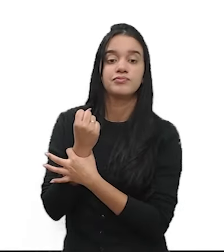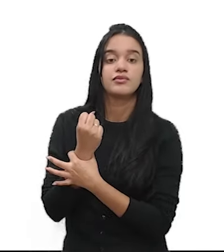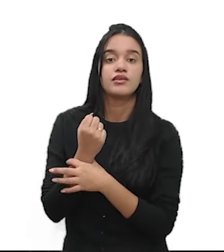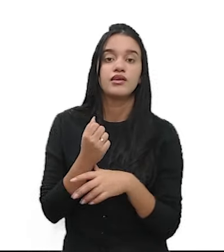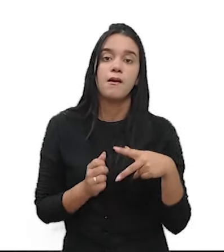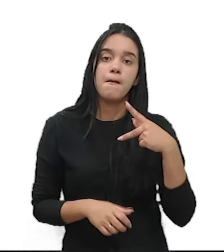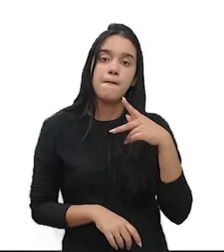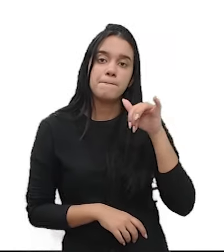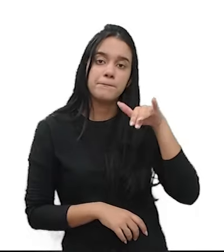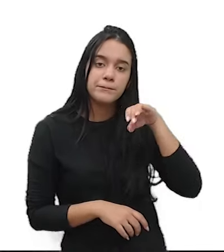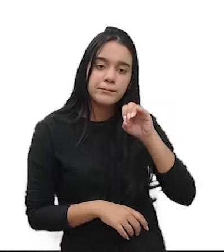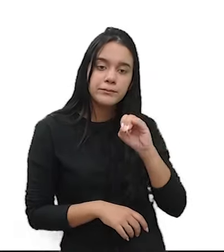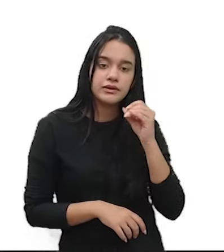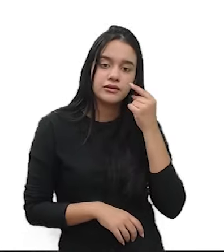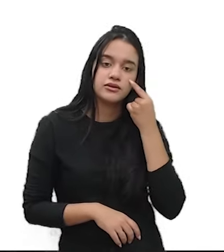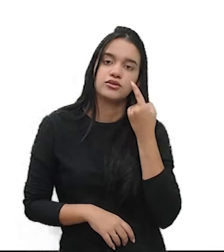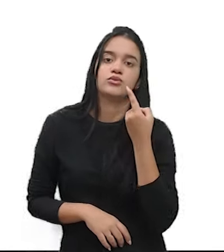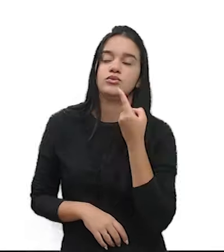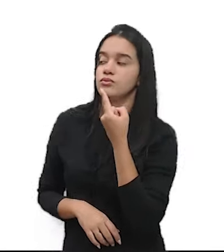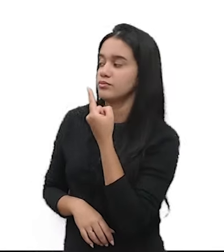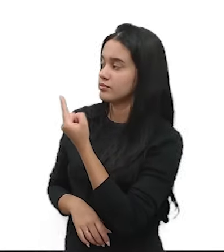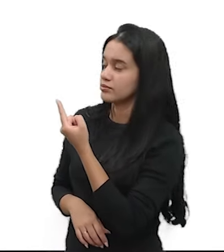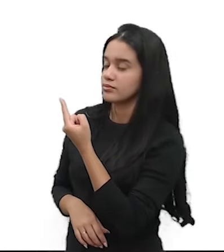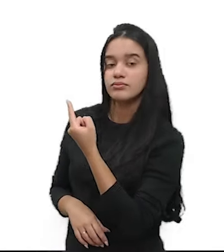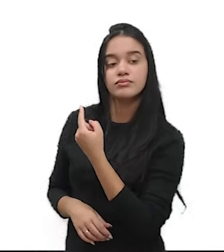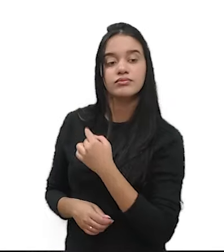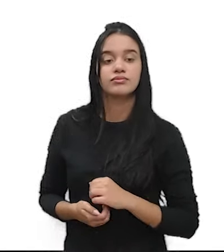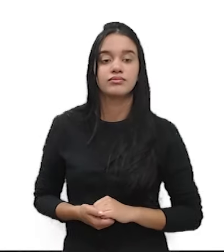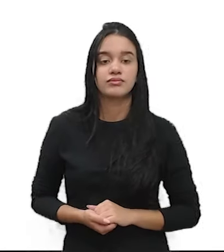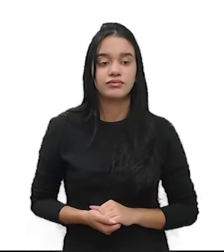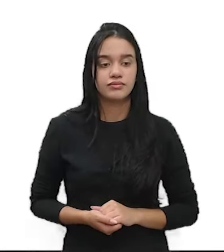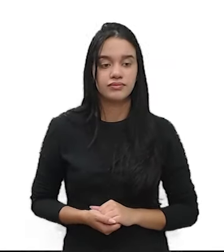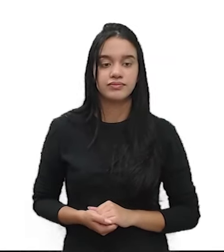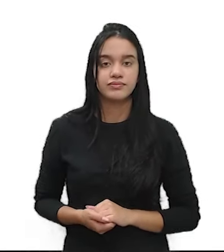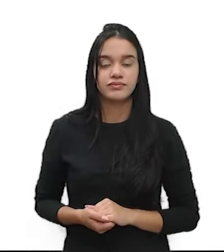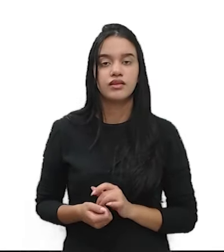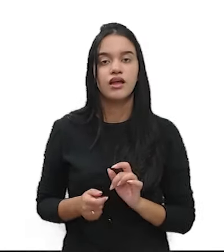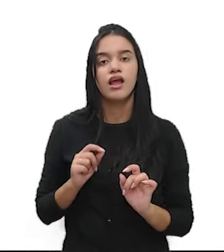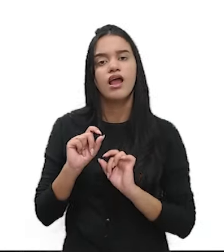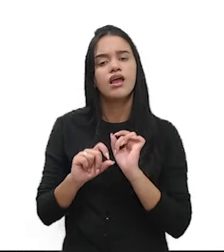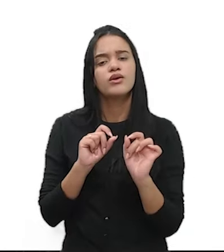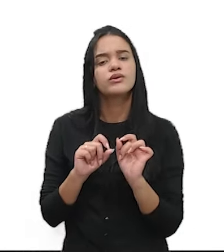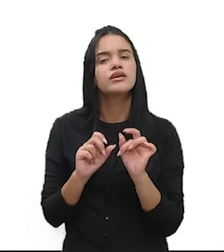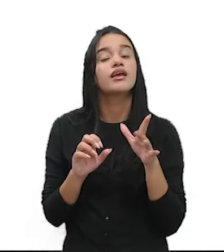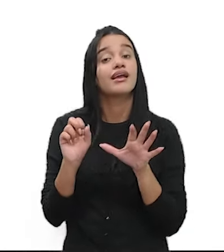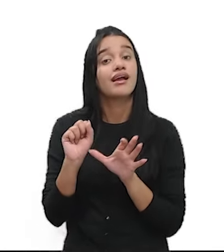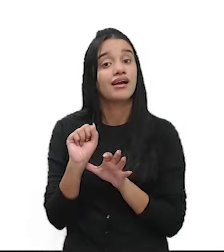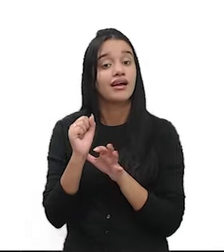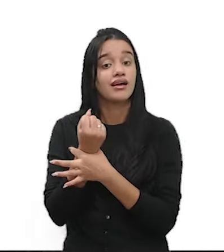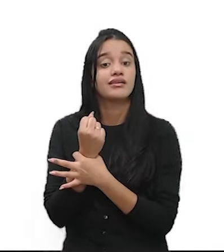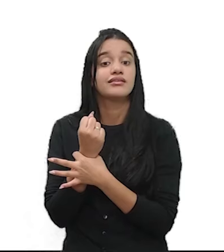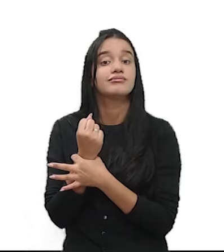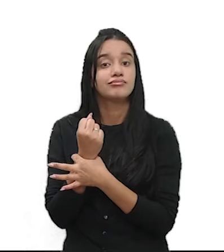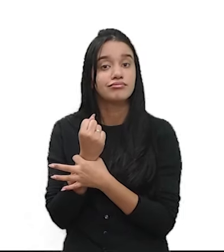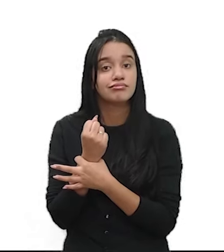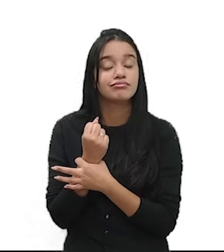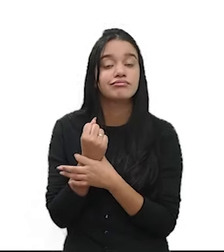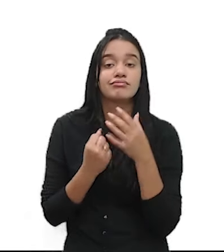pino Conforme você pode ver na imagem né Onde Está Sendo segurado é um pinzinho que garante que aquele